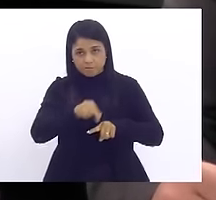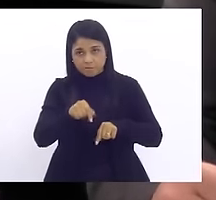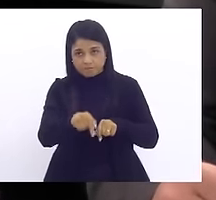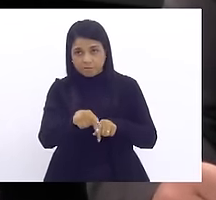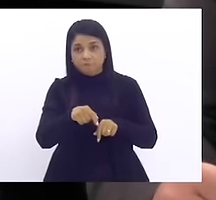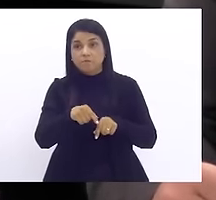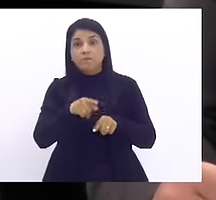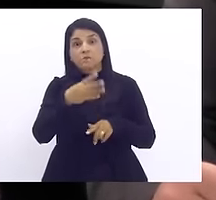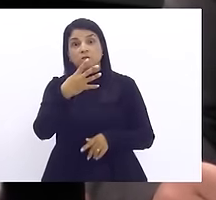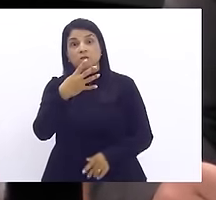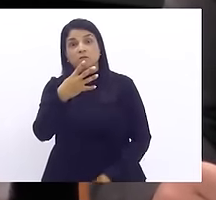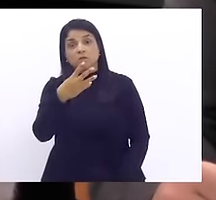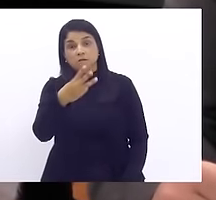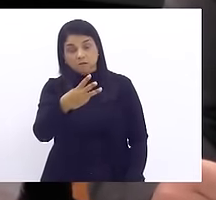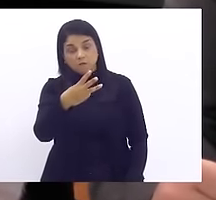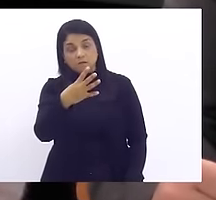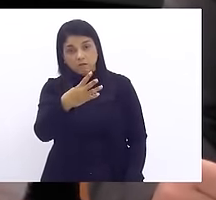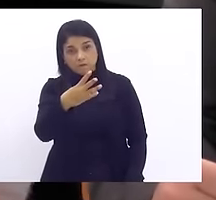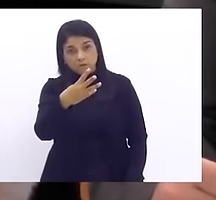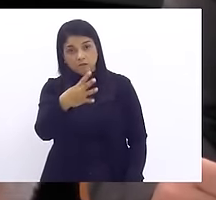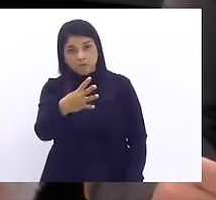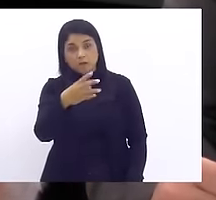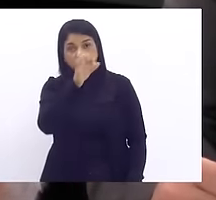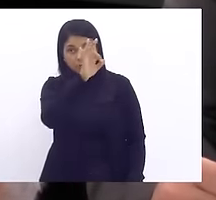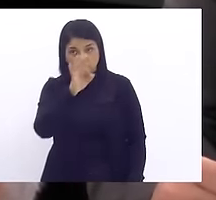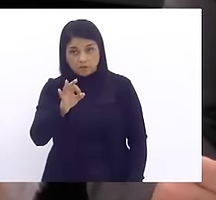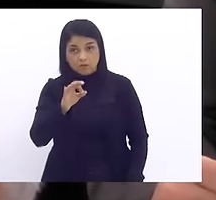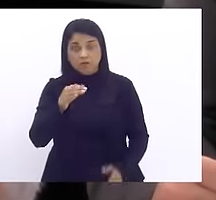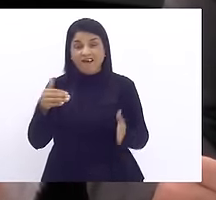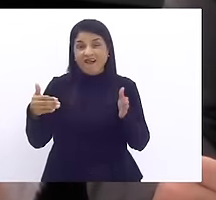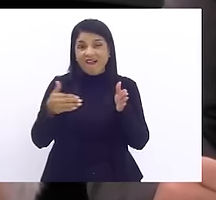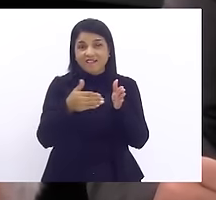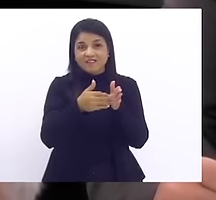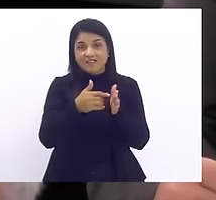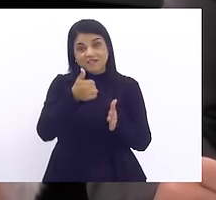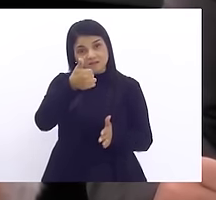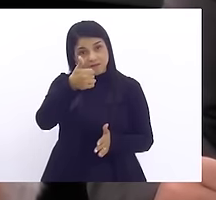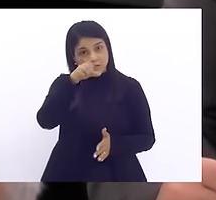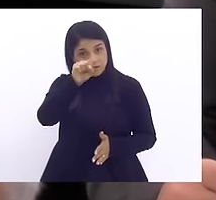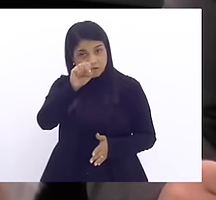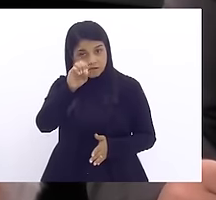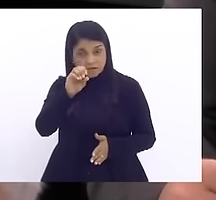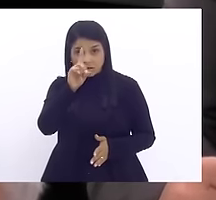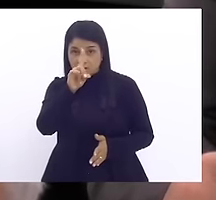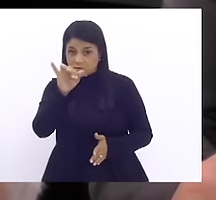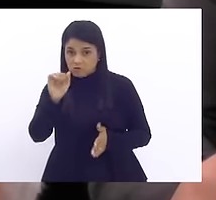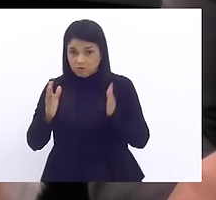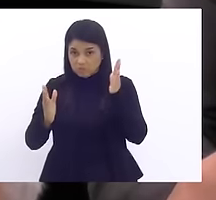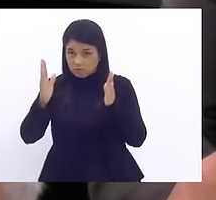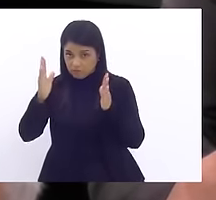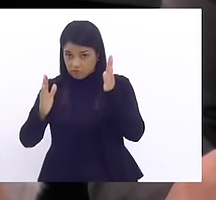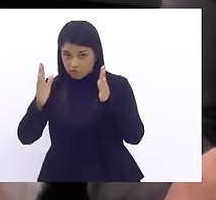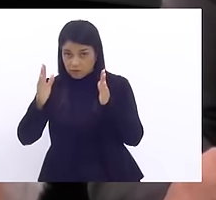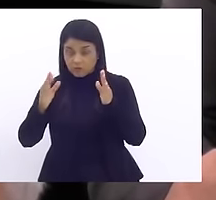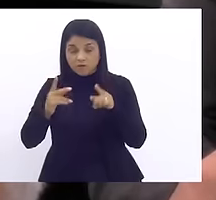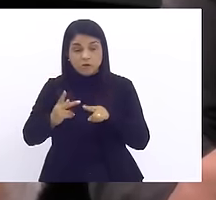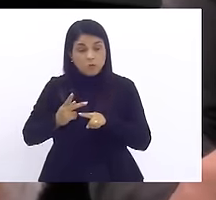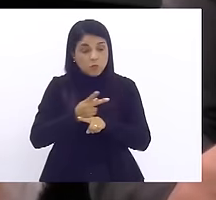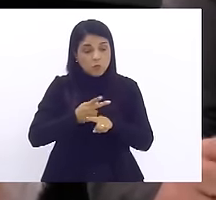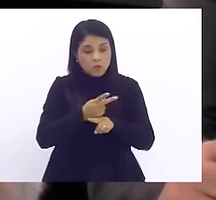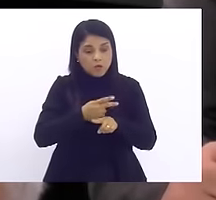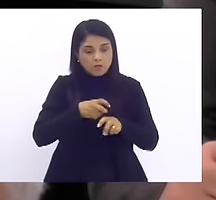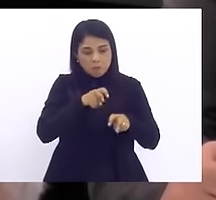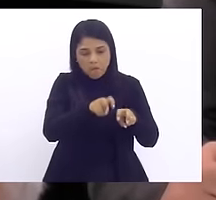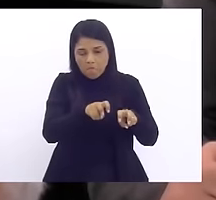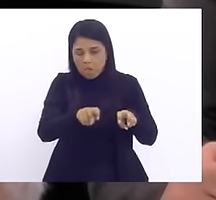até o limite de 180 Dias É bom que se diga porque há muitos veículos que não são procurados no pátio esses veículos ficam no